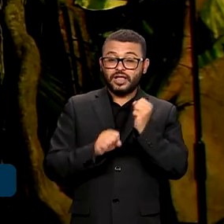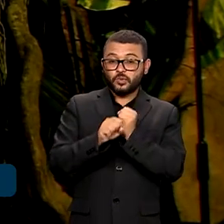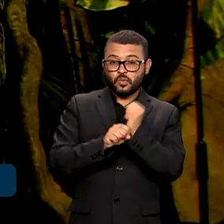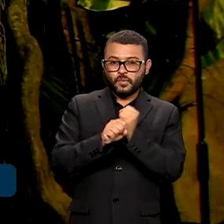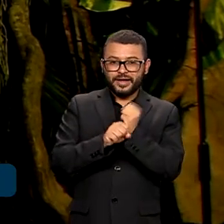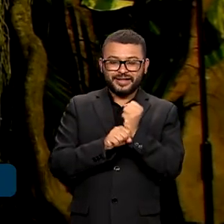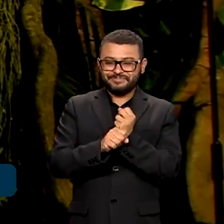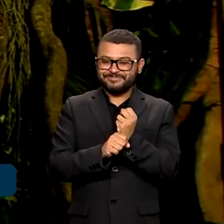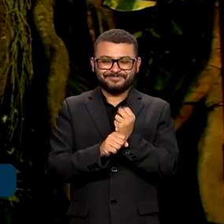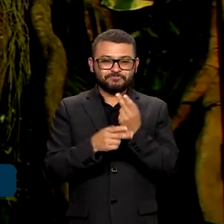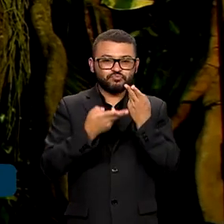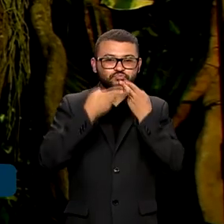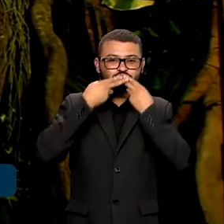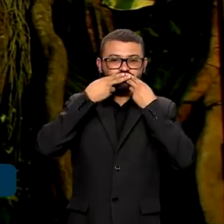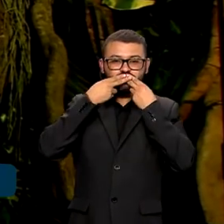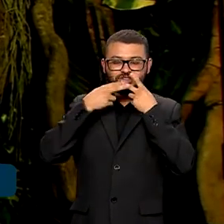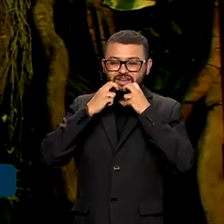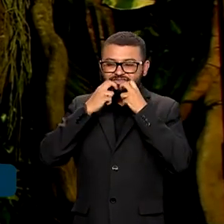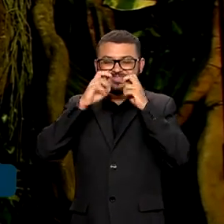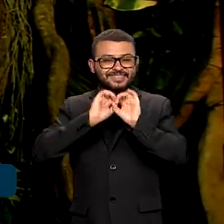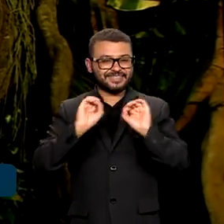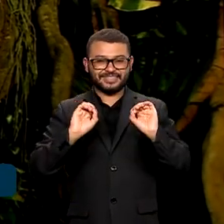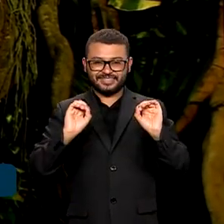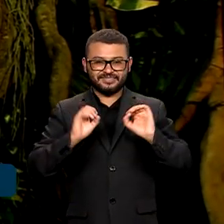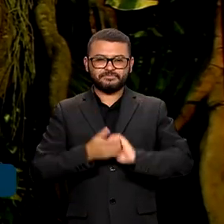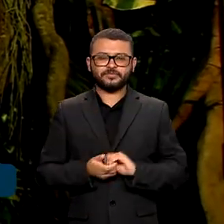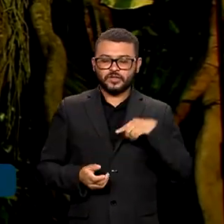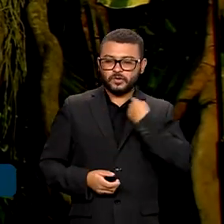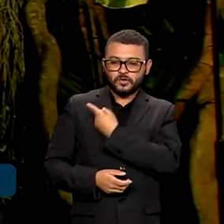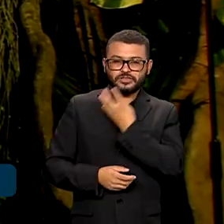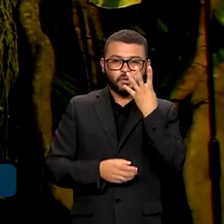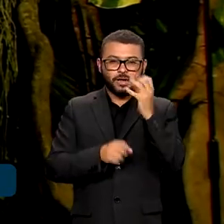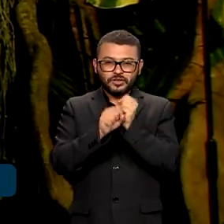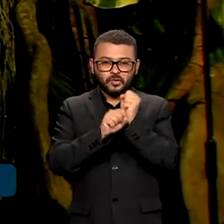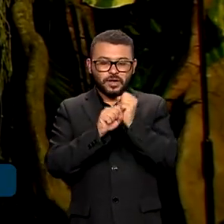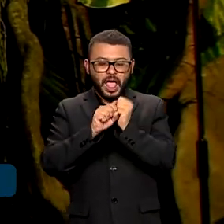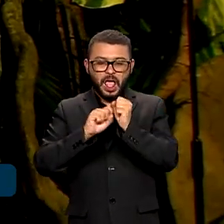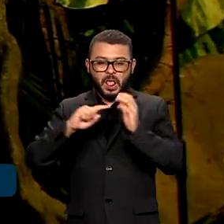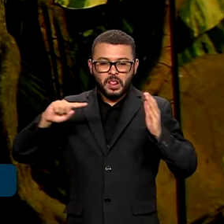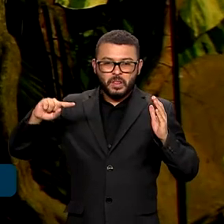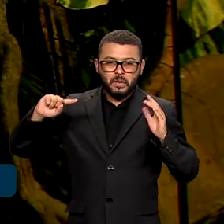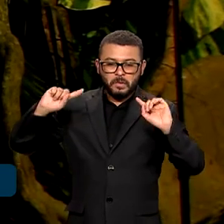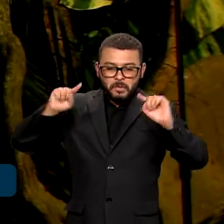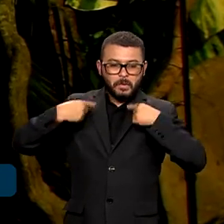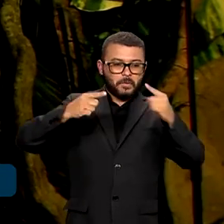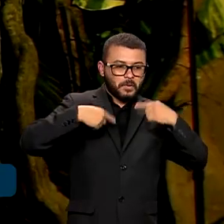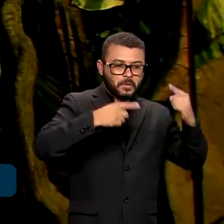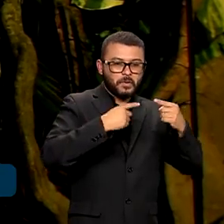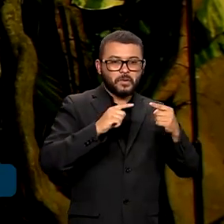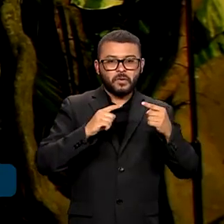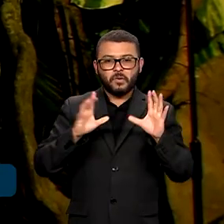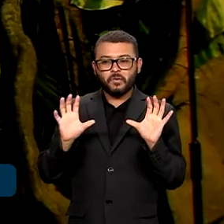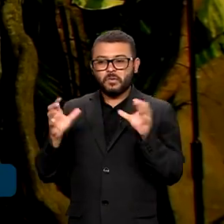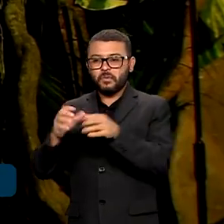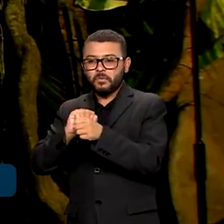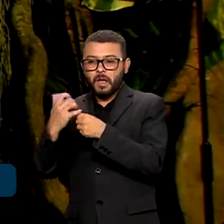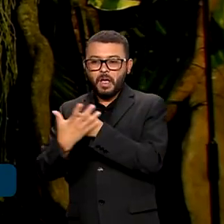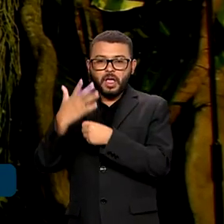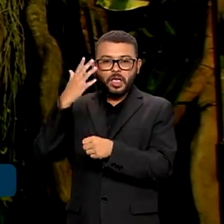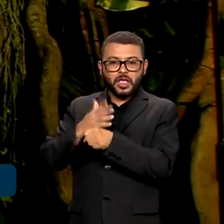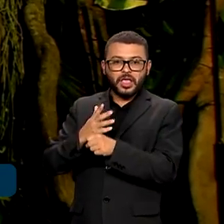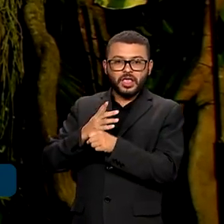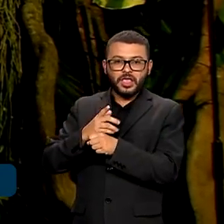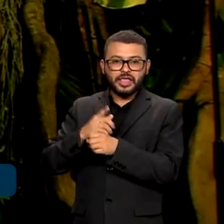sem poder falar, sem poder gritar. Nós vivemos sob a ameaça constante do fascismo. Mas nós chegamos